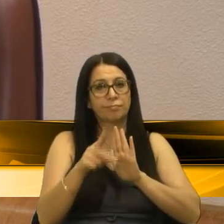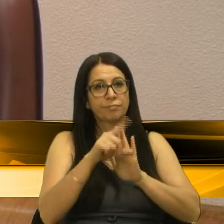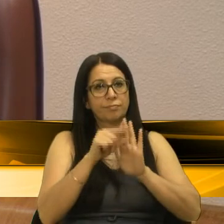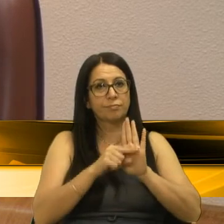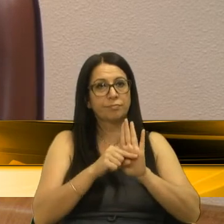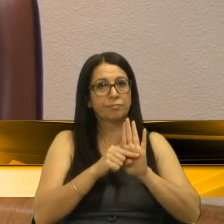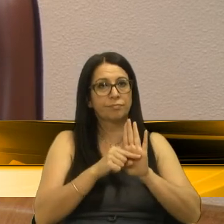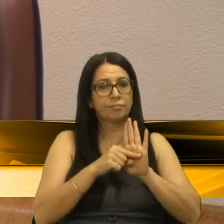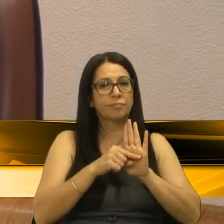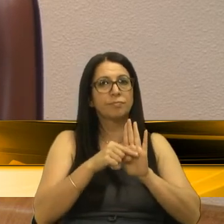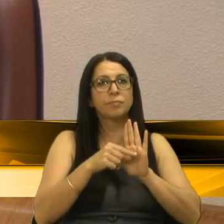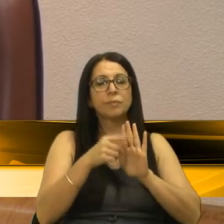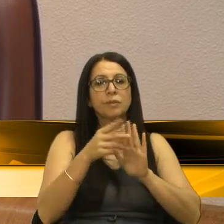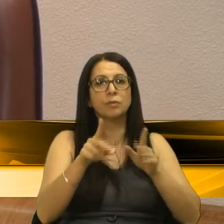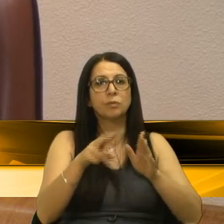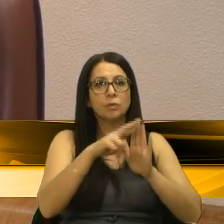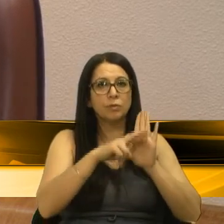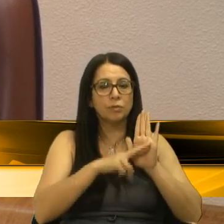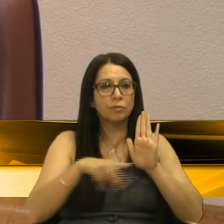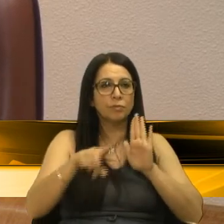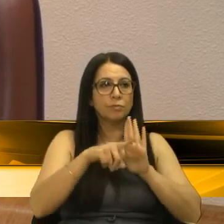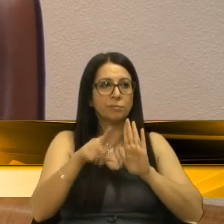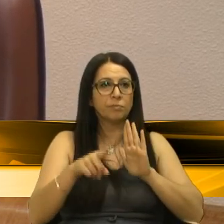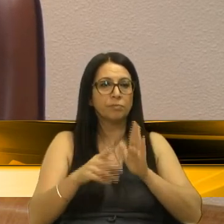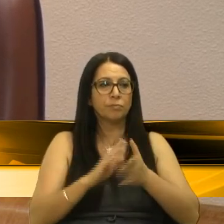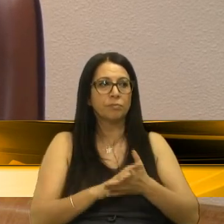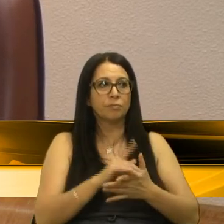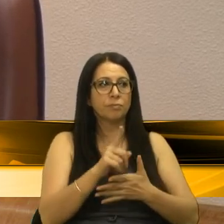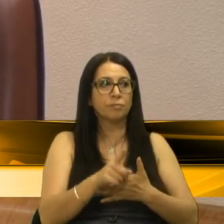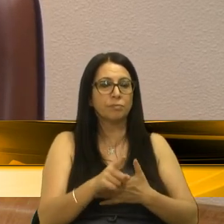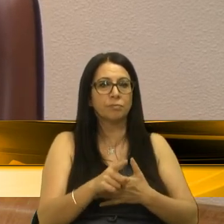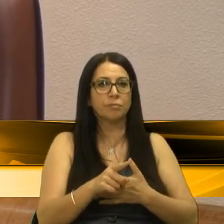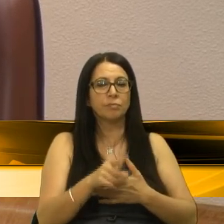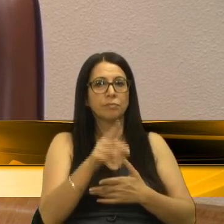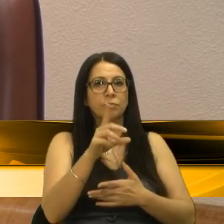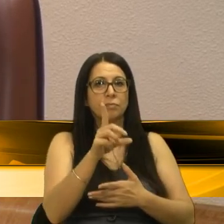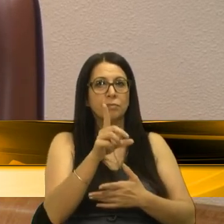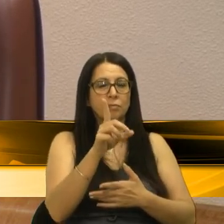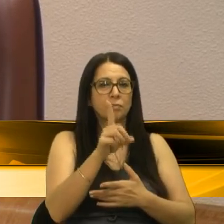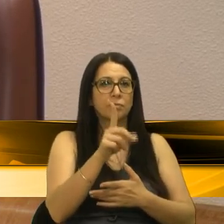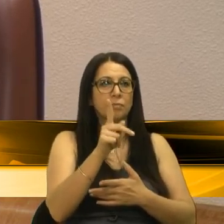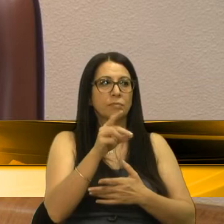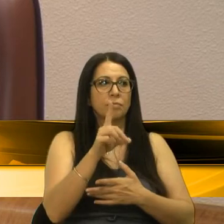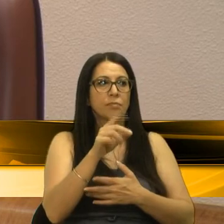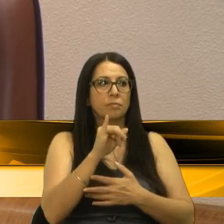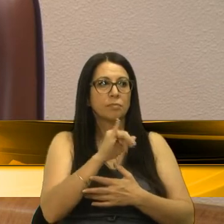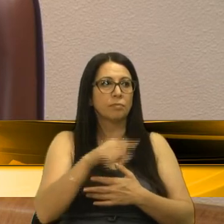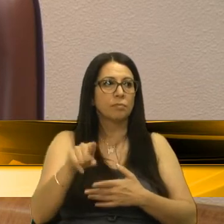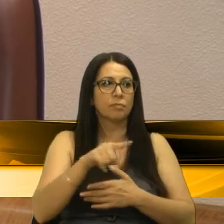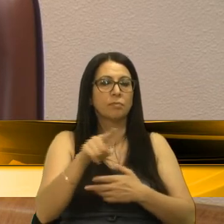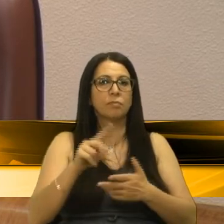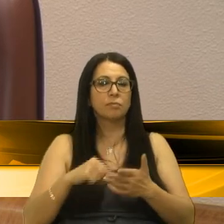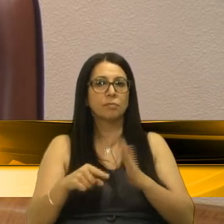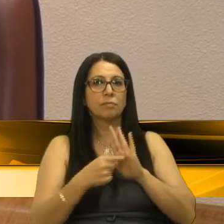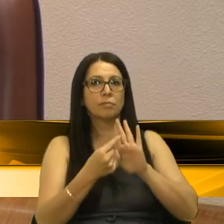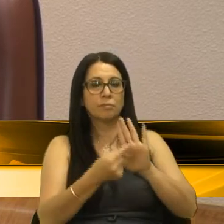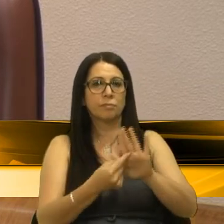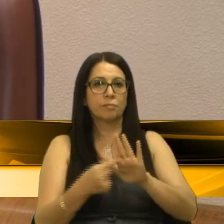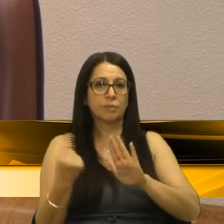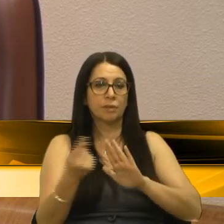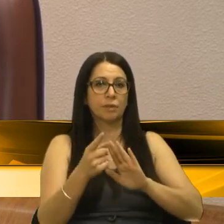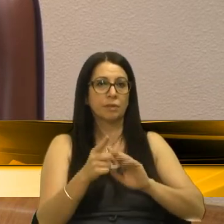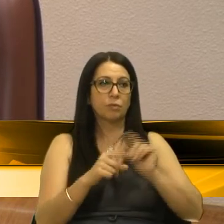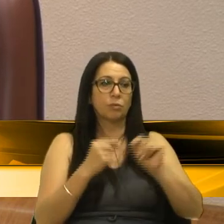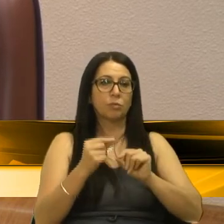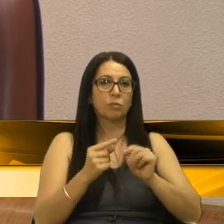deste decreto e atestada a regularidade da edificação perante o CEDI, a documentação deverá ser acompanhada e croquida à área objeto do